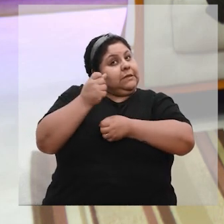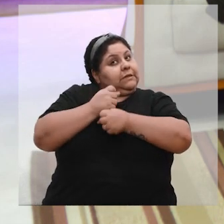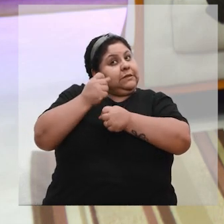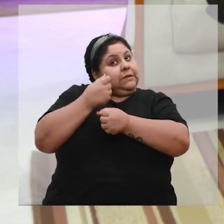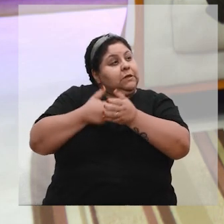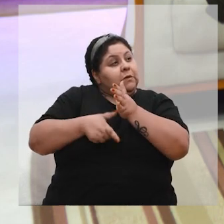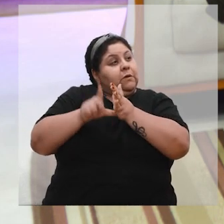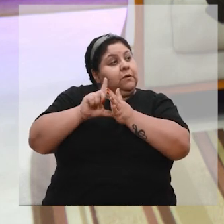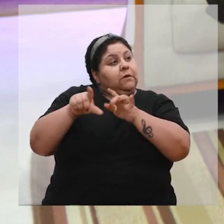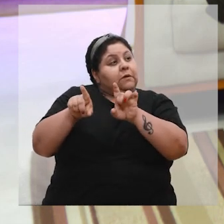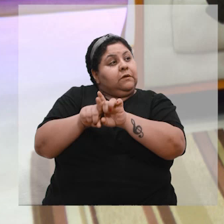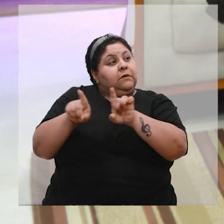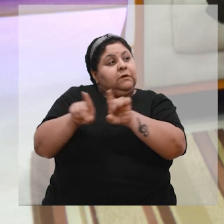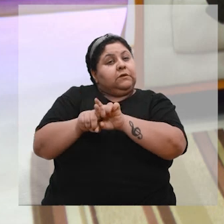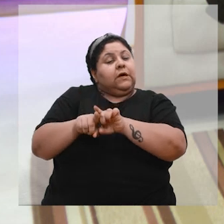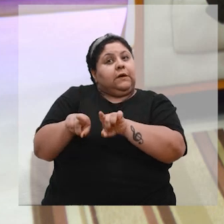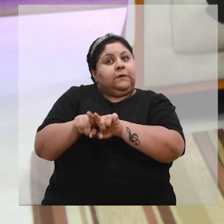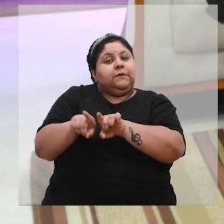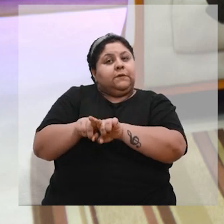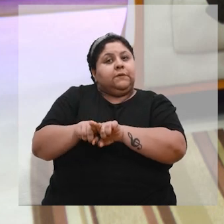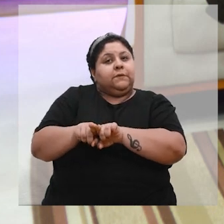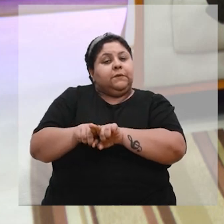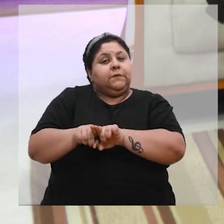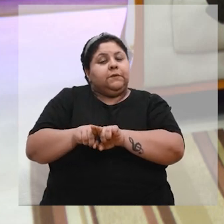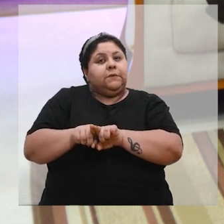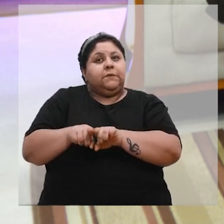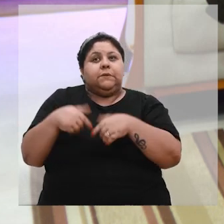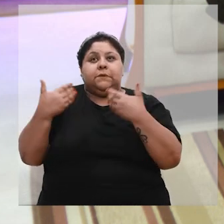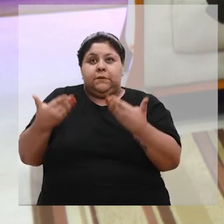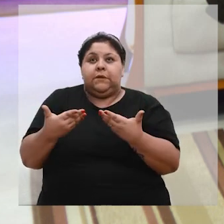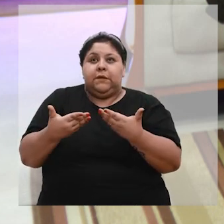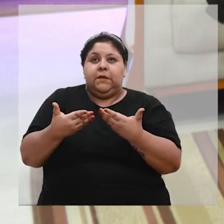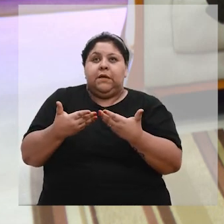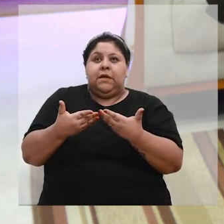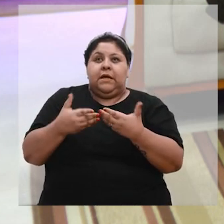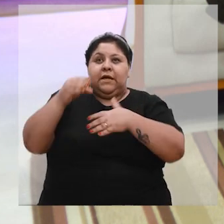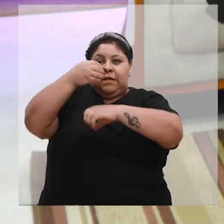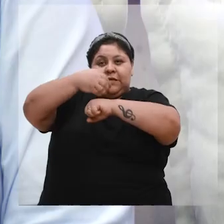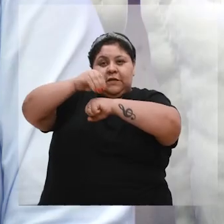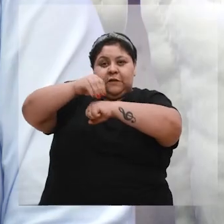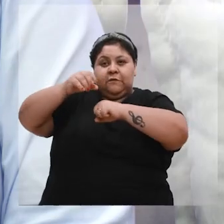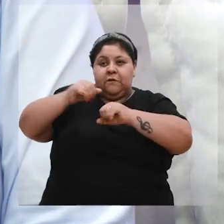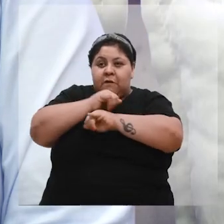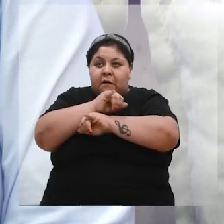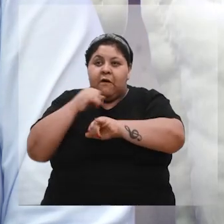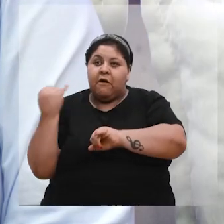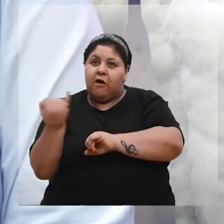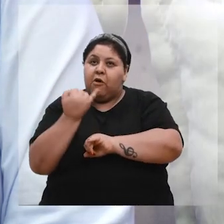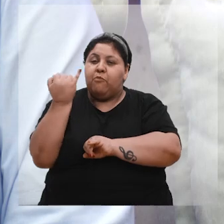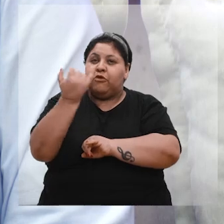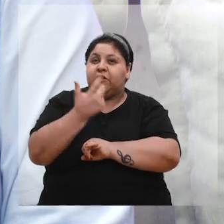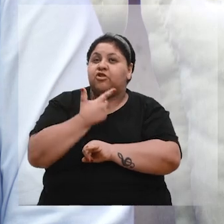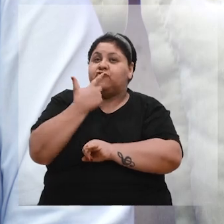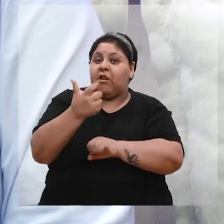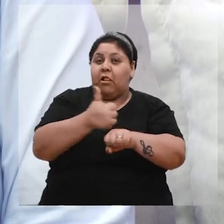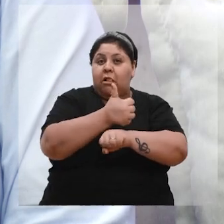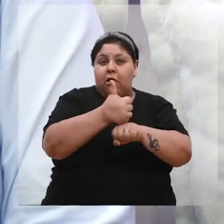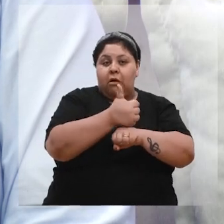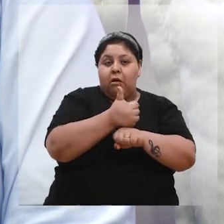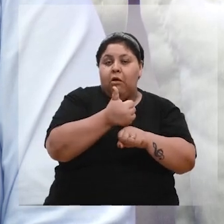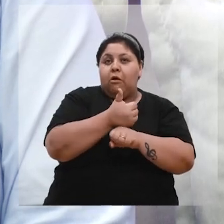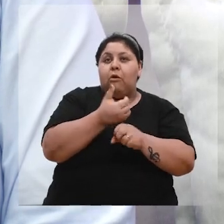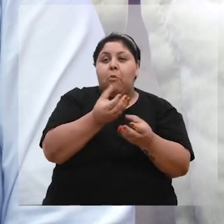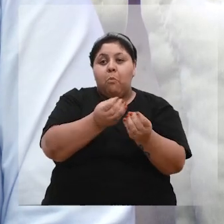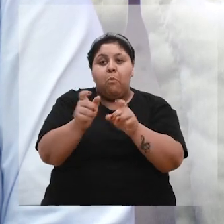anos antes a fazer minha mamografia. Eu não posso postergar, né? Então, essas orientações é importante passar por uma consulta com